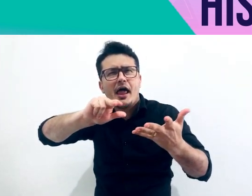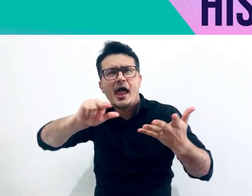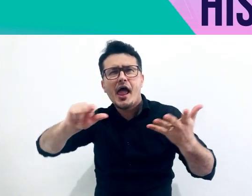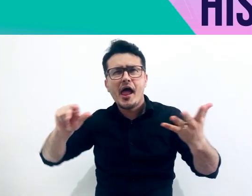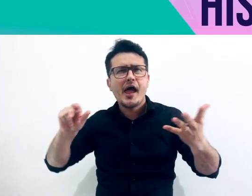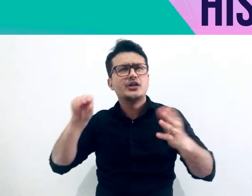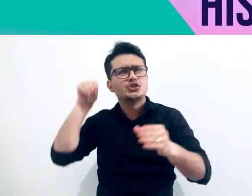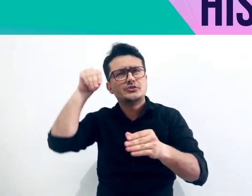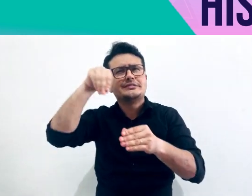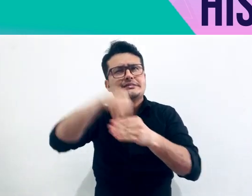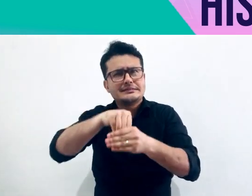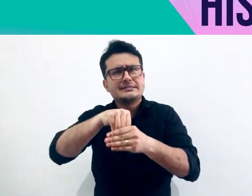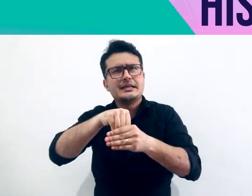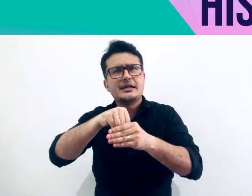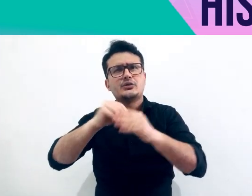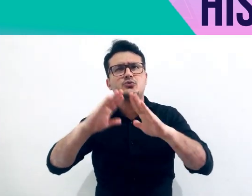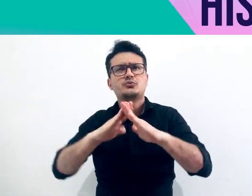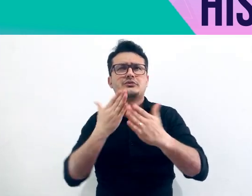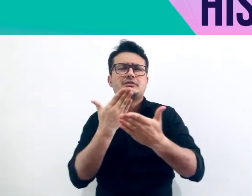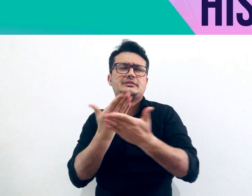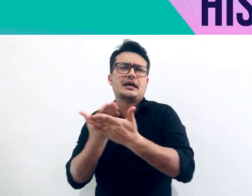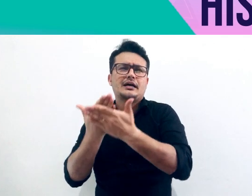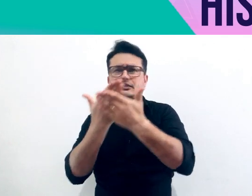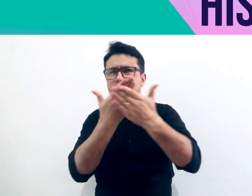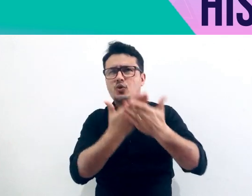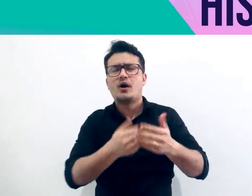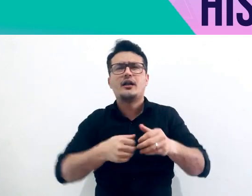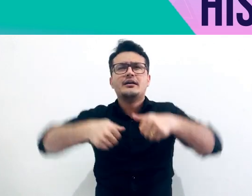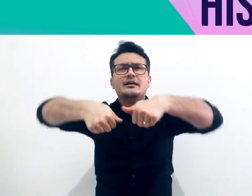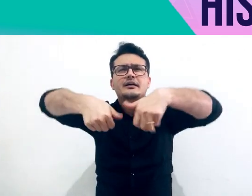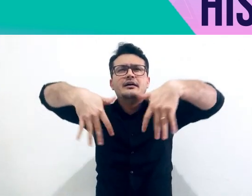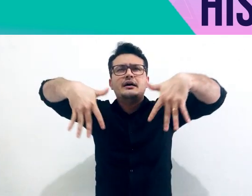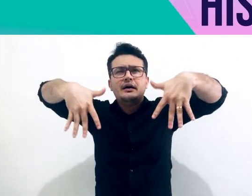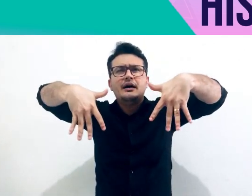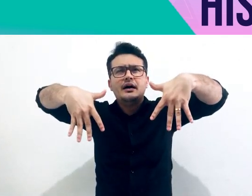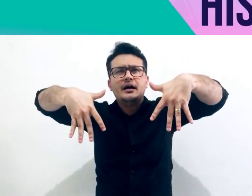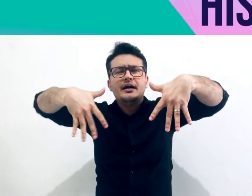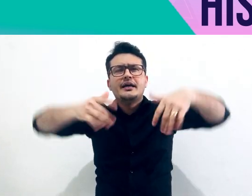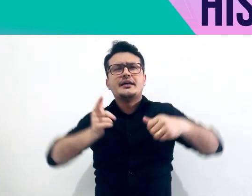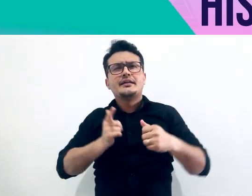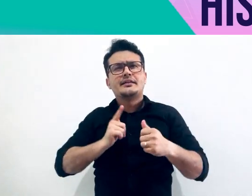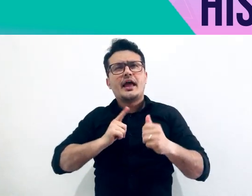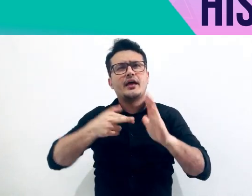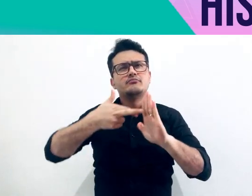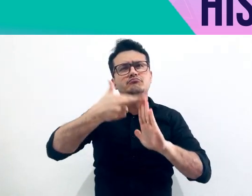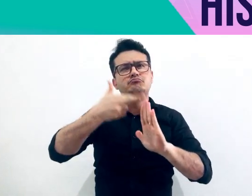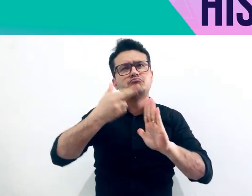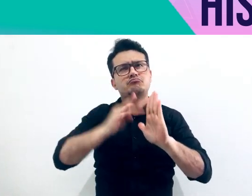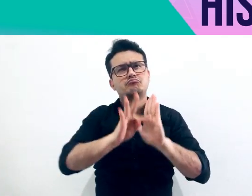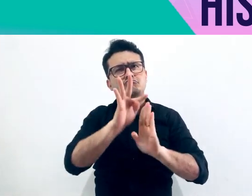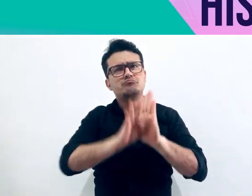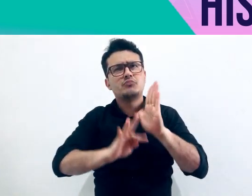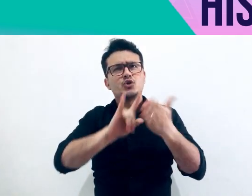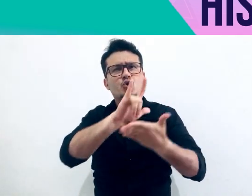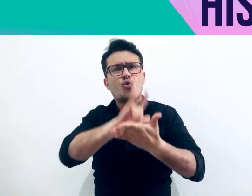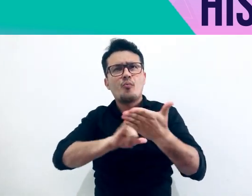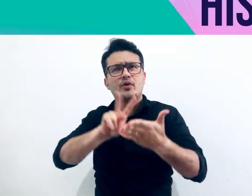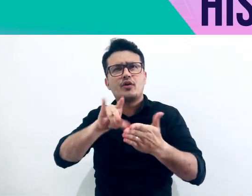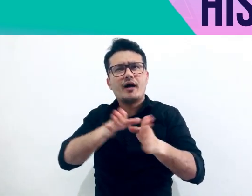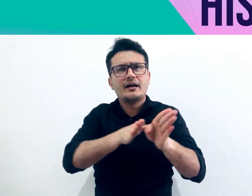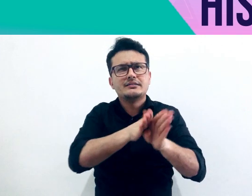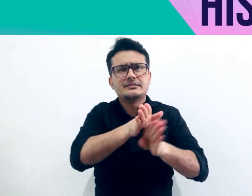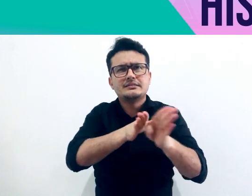com as diferenças e a diversidade na escola. Nesse organograma, apresentamos os textos